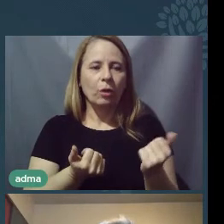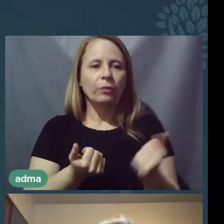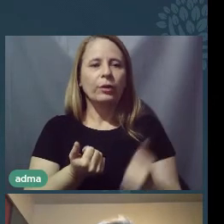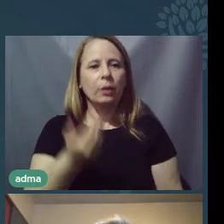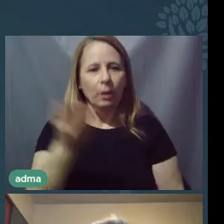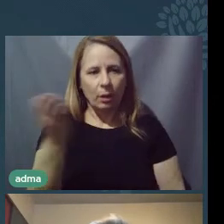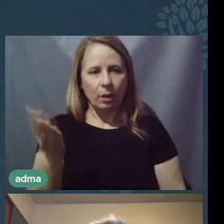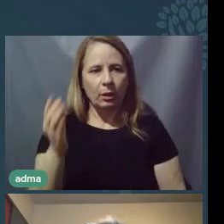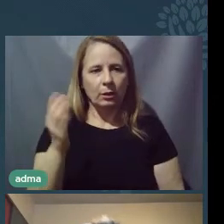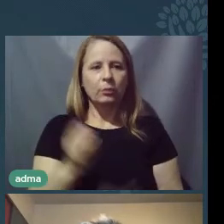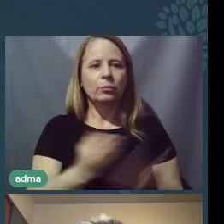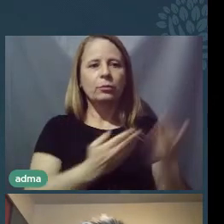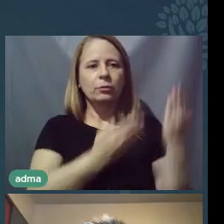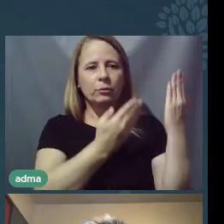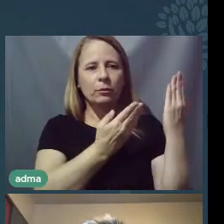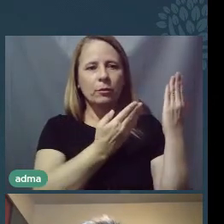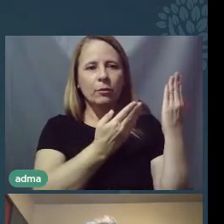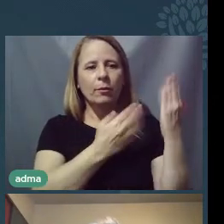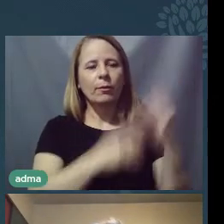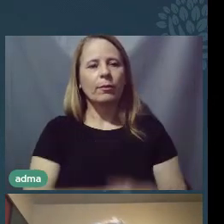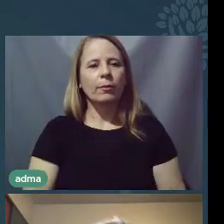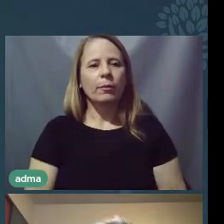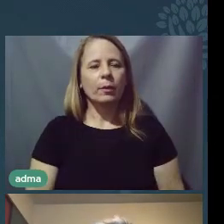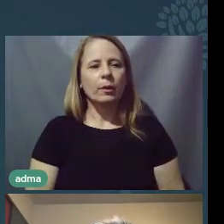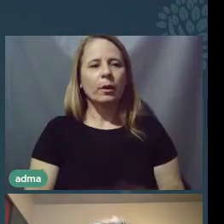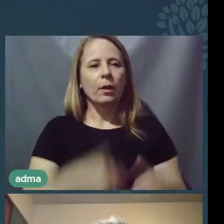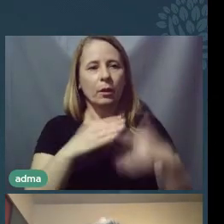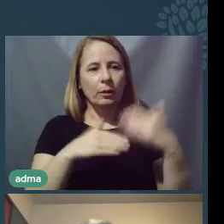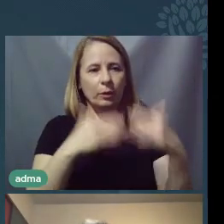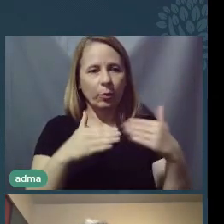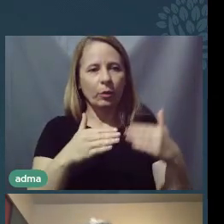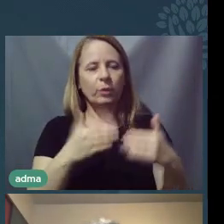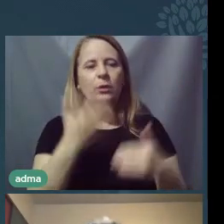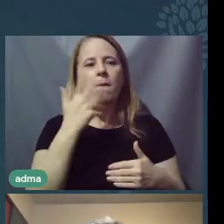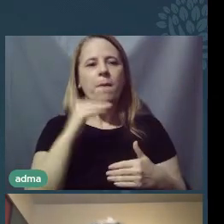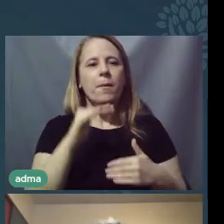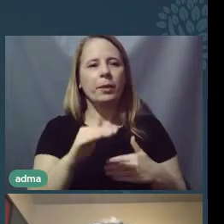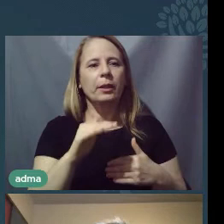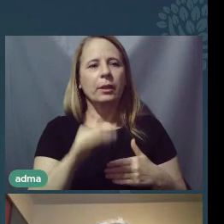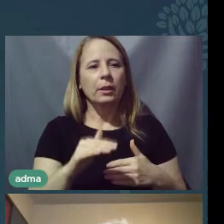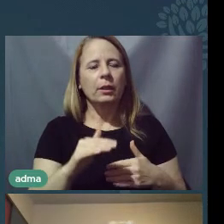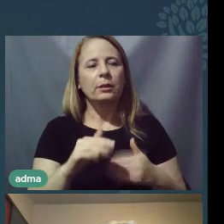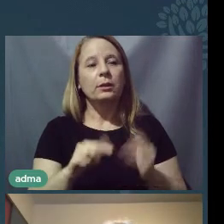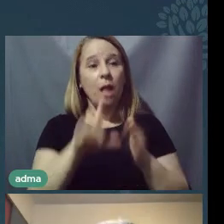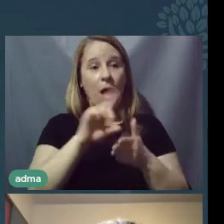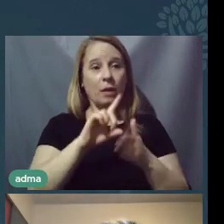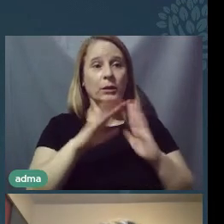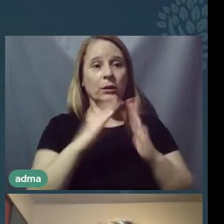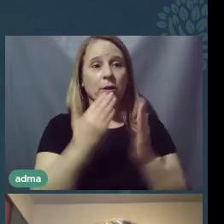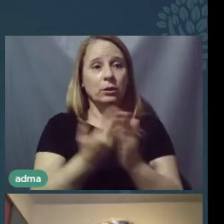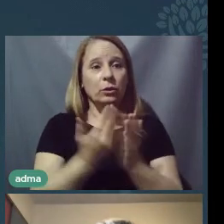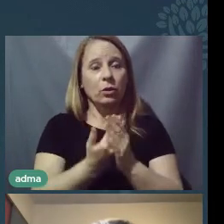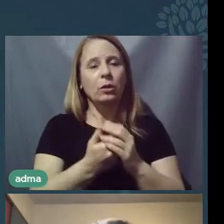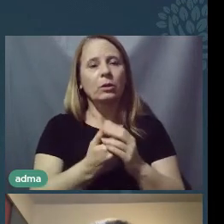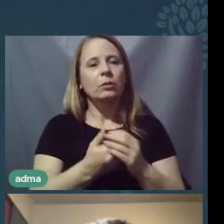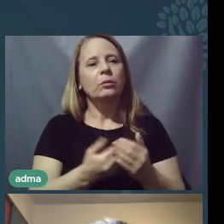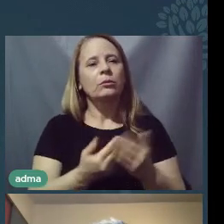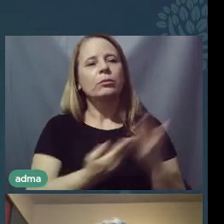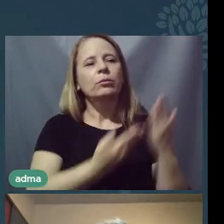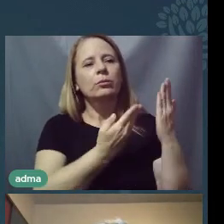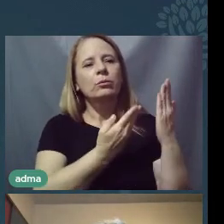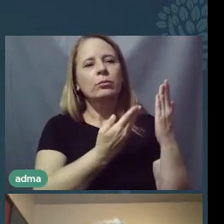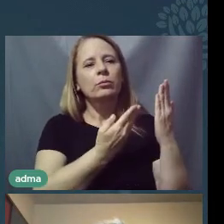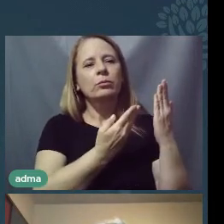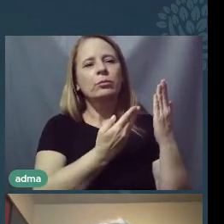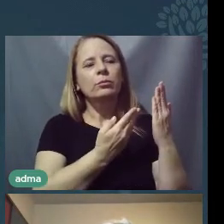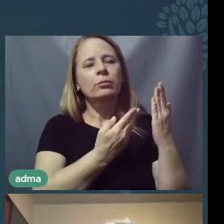sendo projetada. A seguir, eu vou projetar para crianças pré-escolares, principalmente. Pré-escolares não tem jeito ainda da